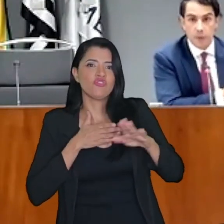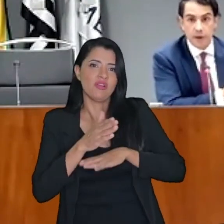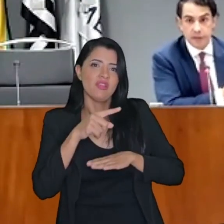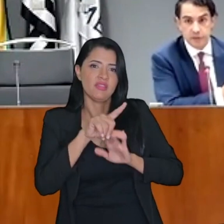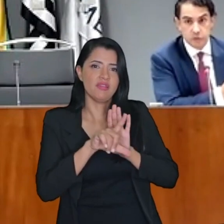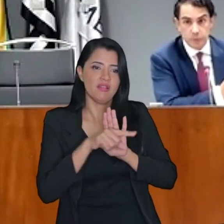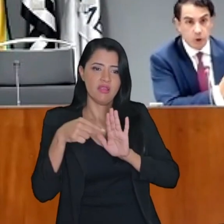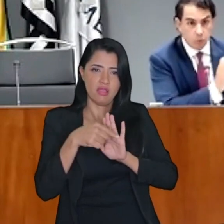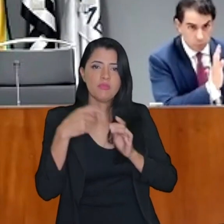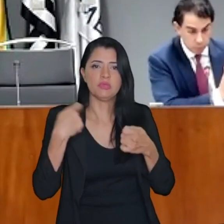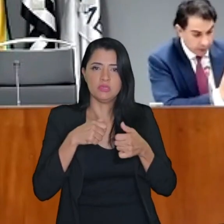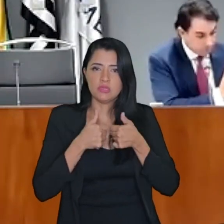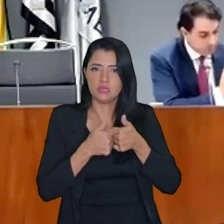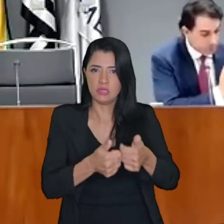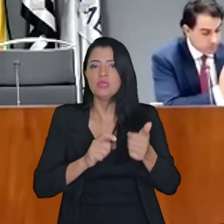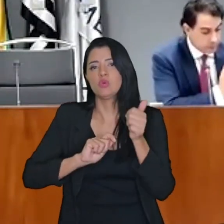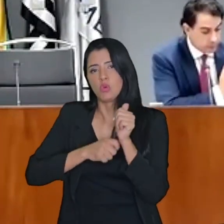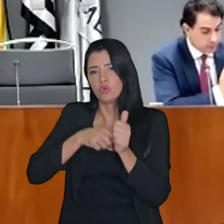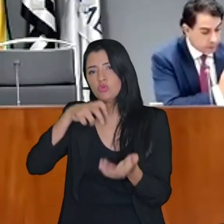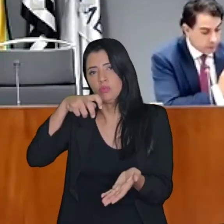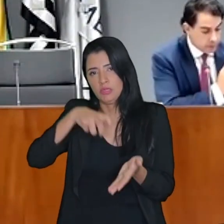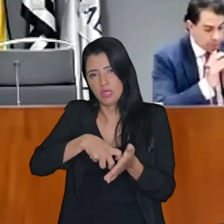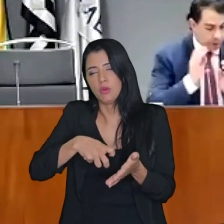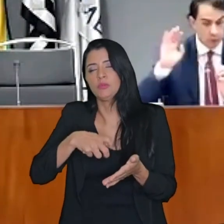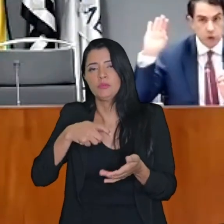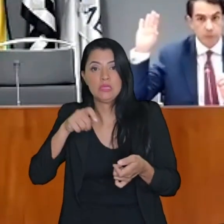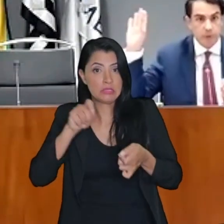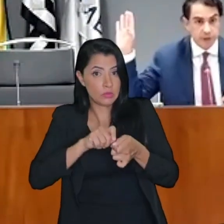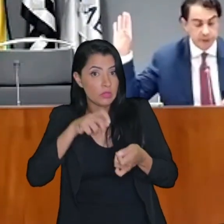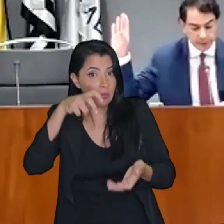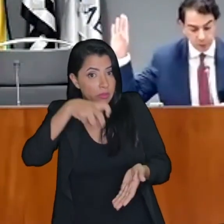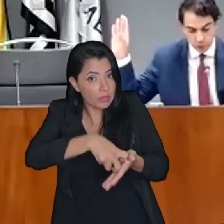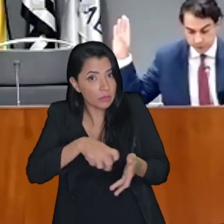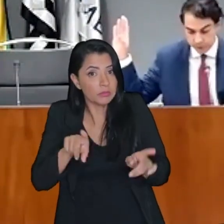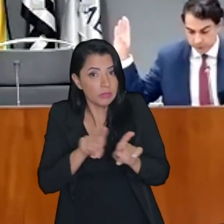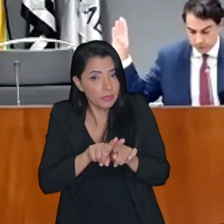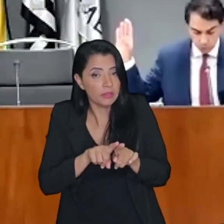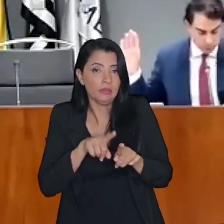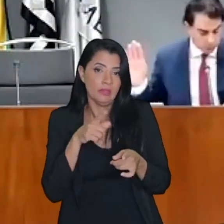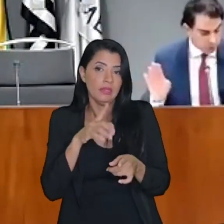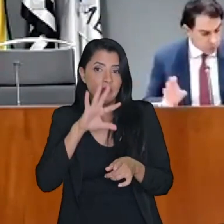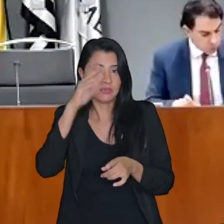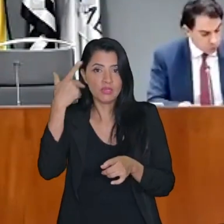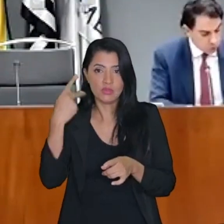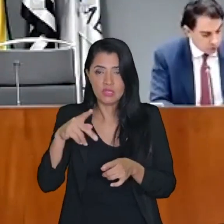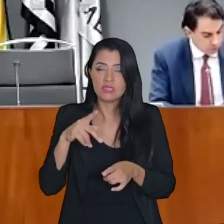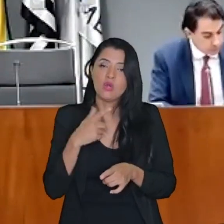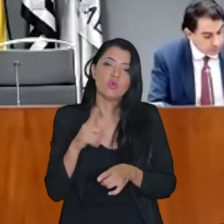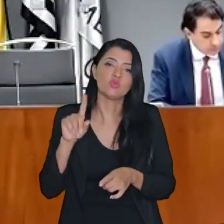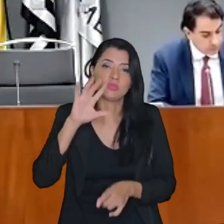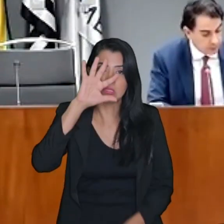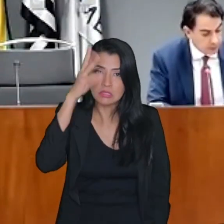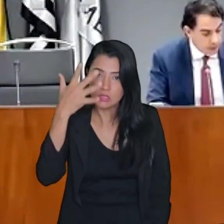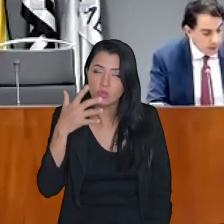Código Penal e a Lei de Execução Penal. Muito bem. Sem prejuízo, obviamente, dessa última decisão do Superior Tribunal de Justiça.